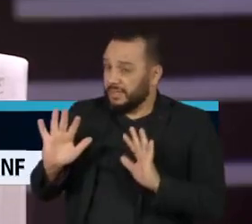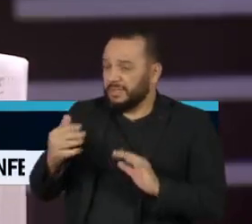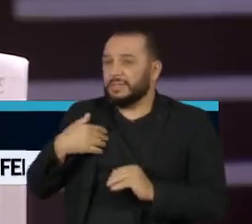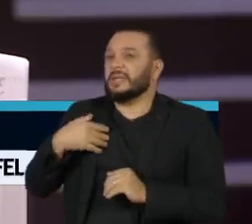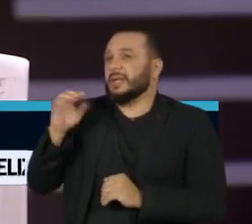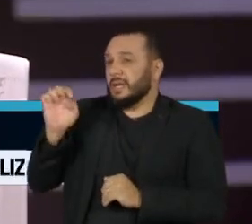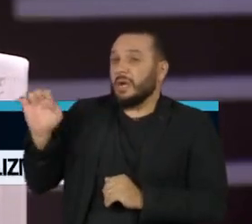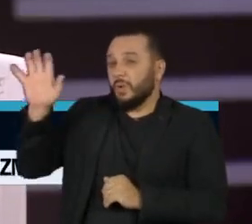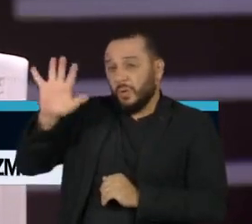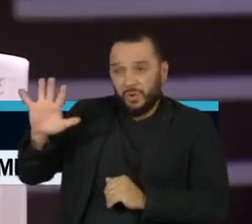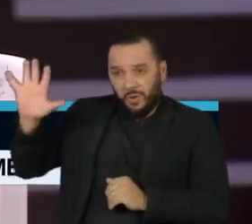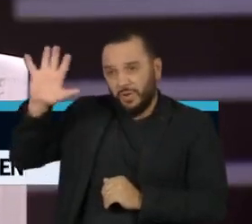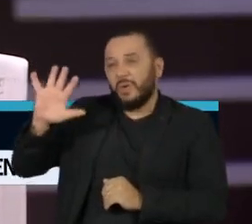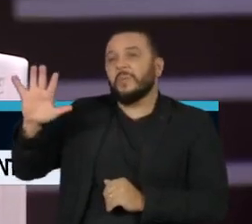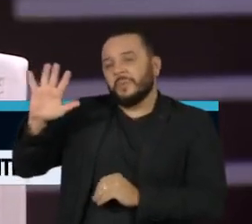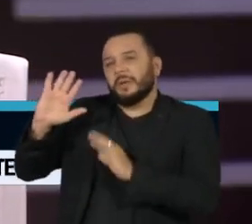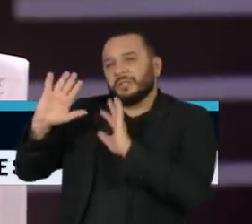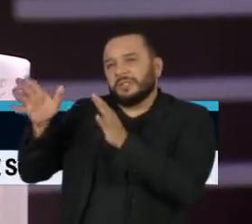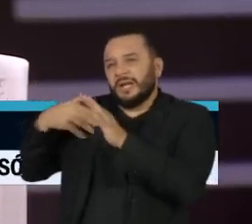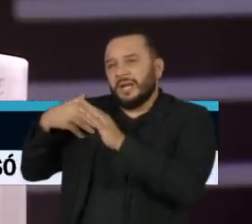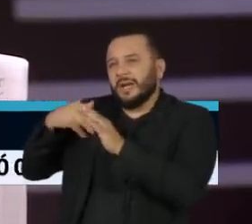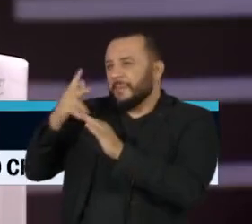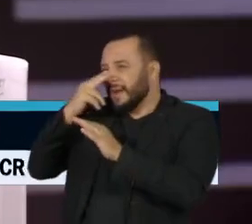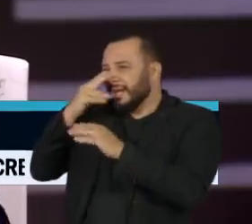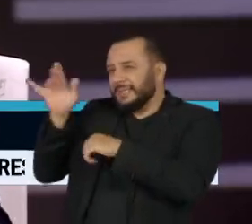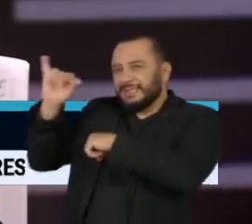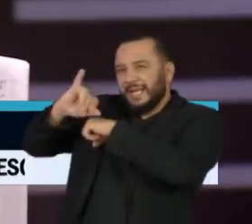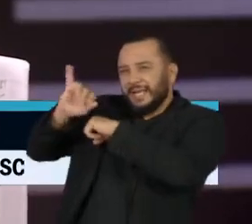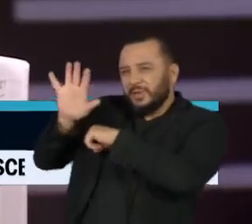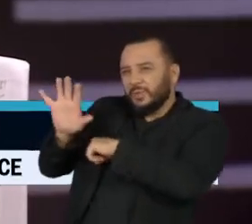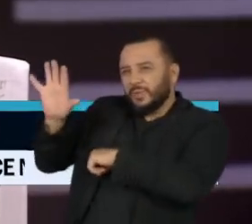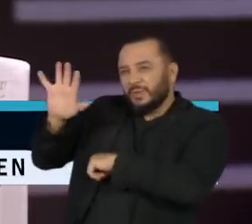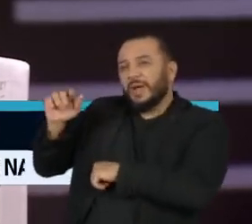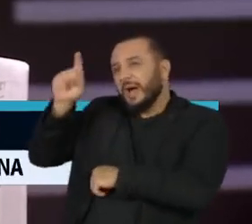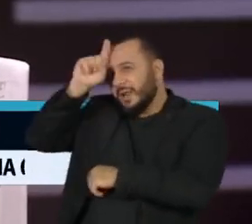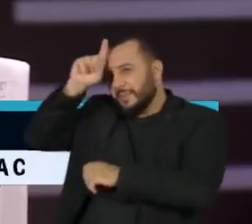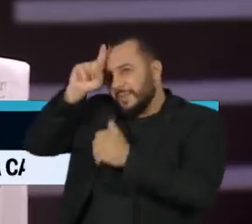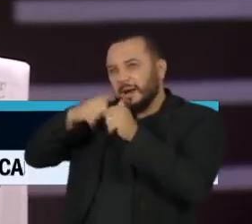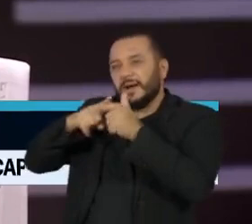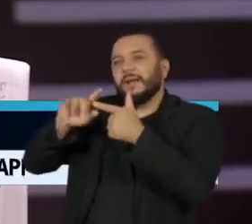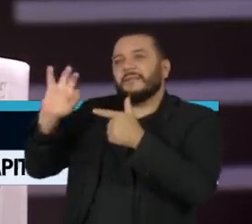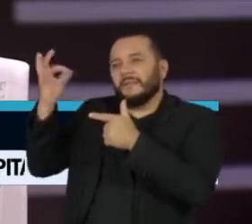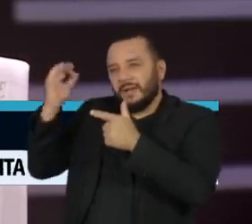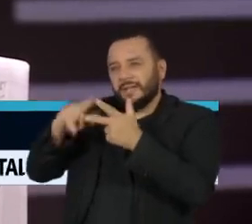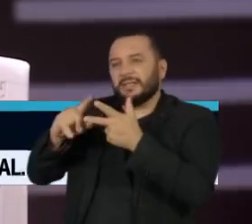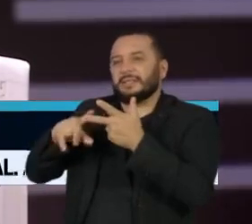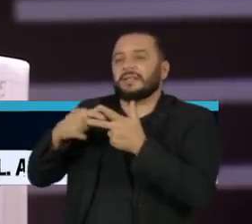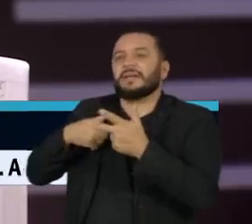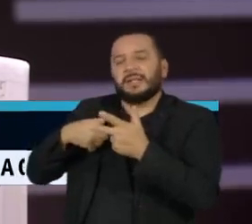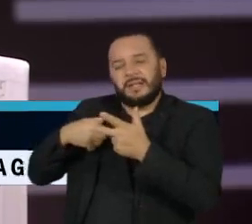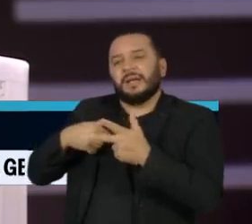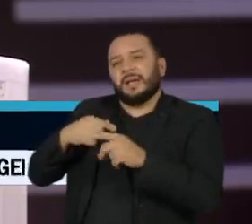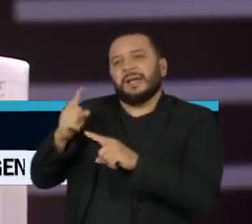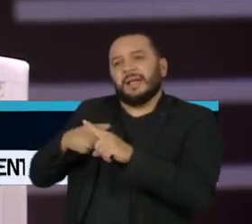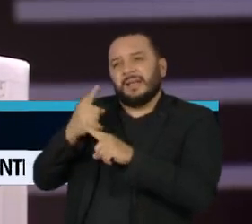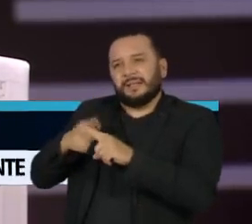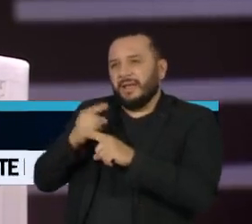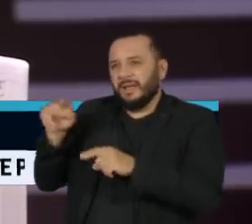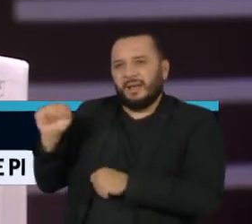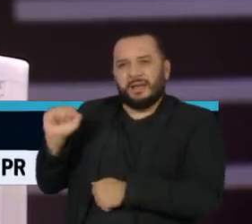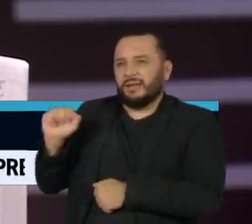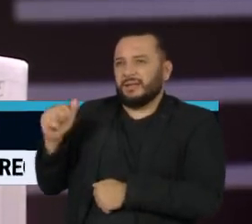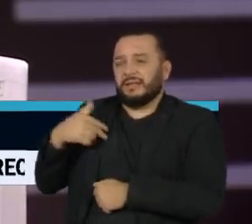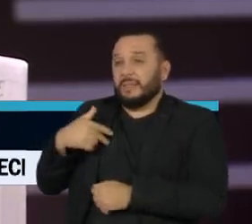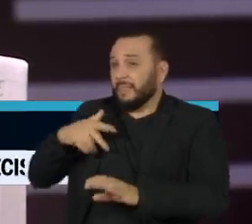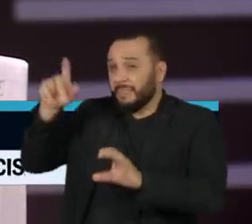Europa Ocidental, Europa Central, que a gente fala ali, a Alemanha, a França, a Inglaterra, esse é o ponto principal, não estar dependendo mais